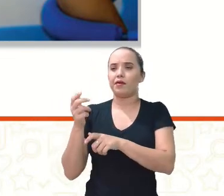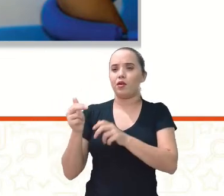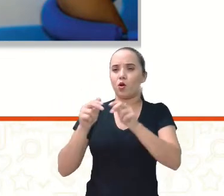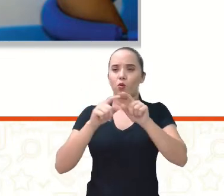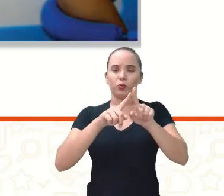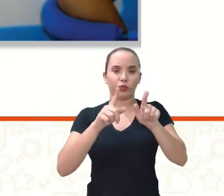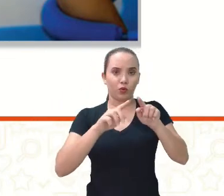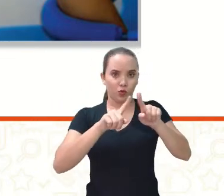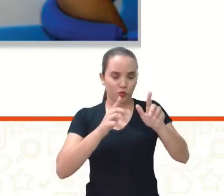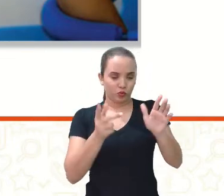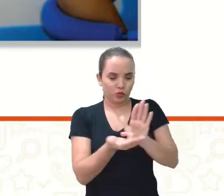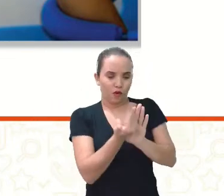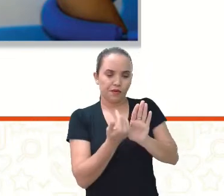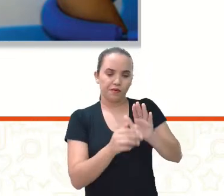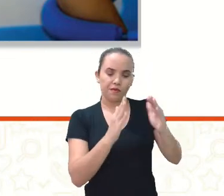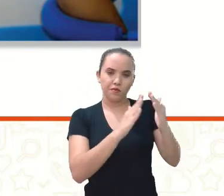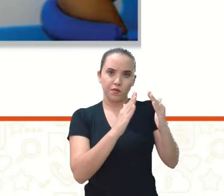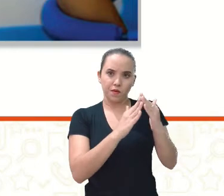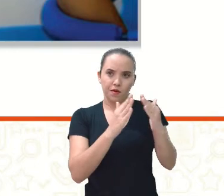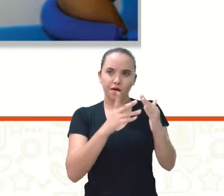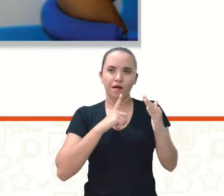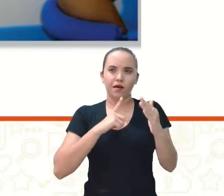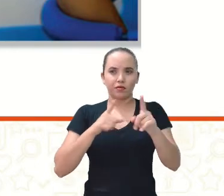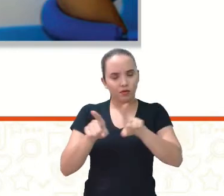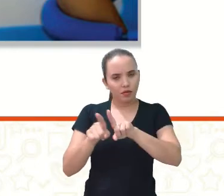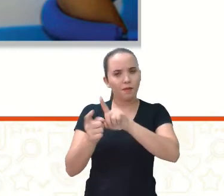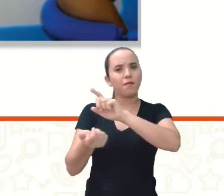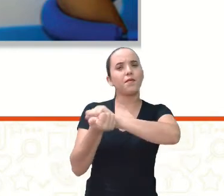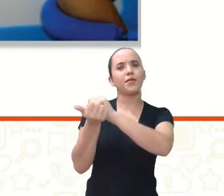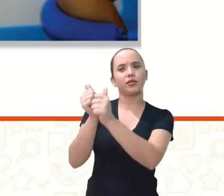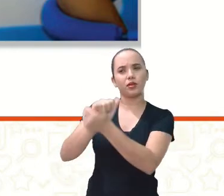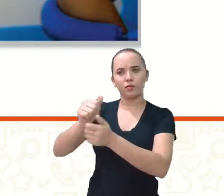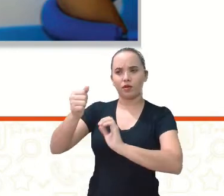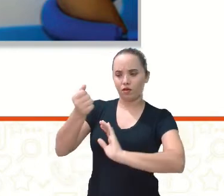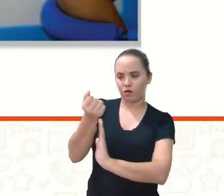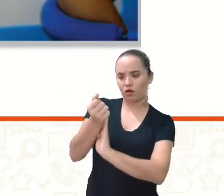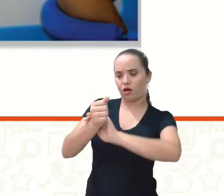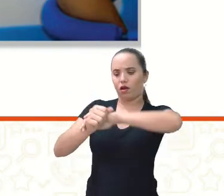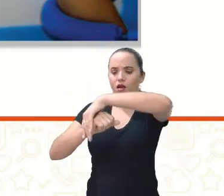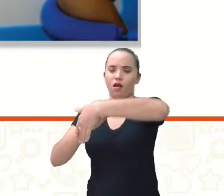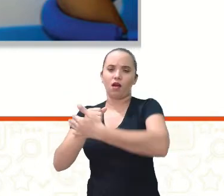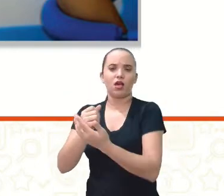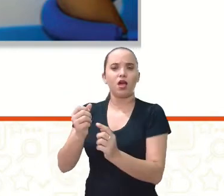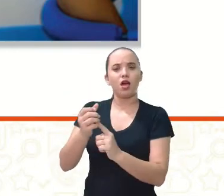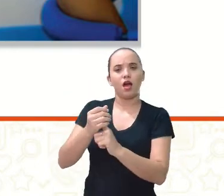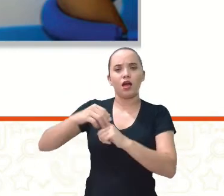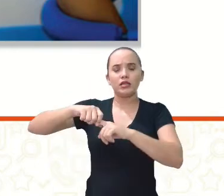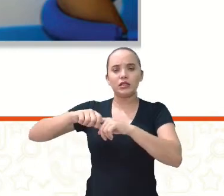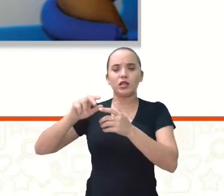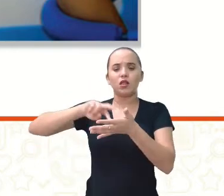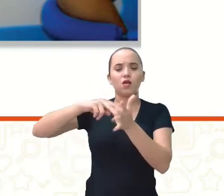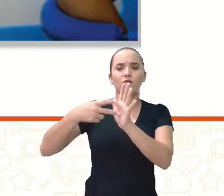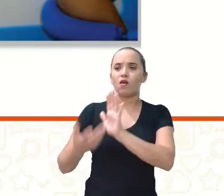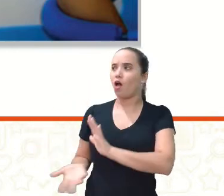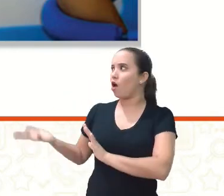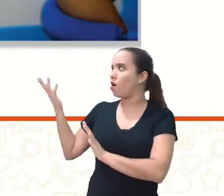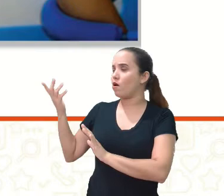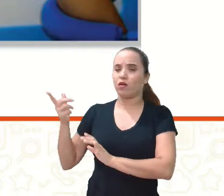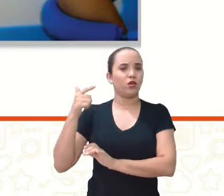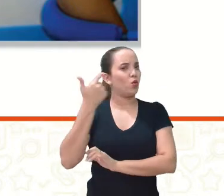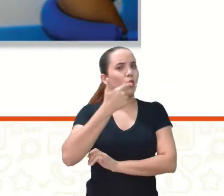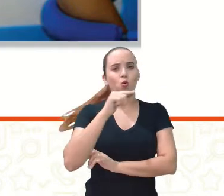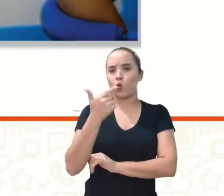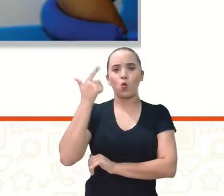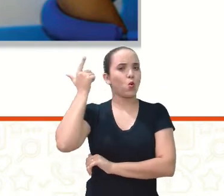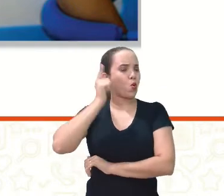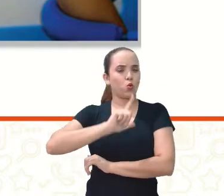casa, também tem uma adaptação na mão do estudante, ele aí já não consegue pegar de fato o lápis,